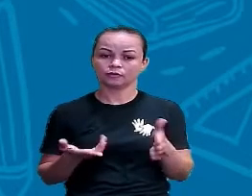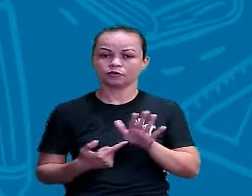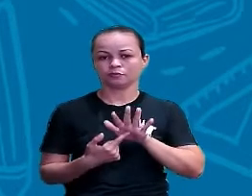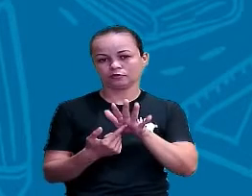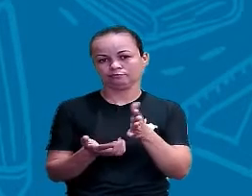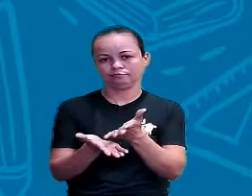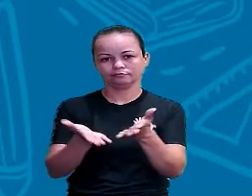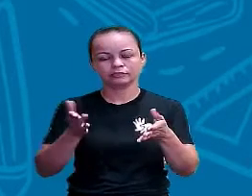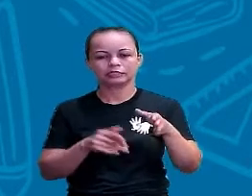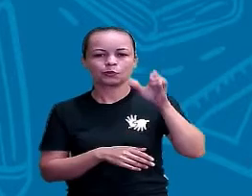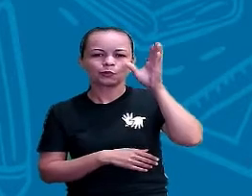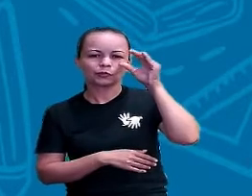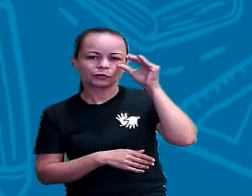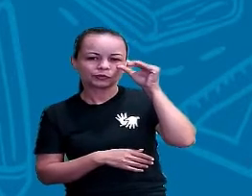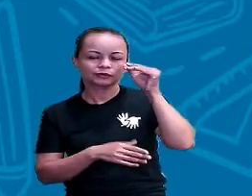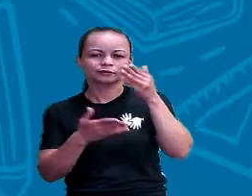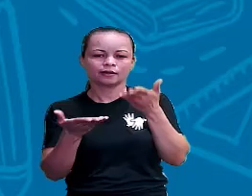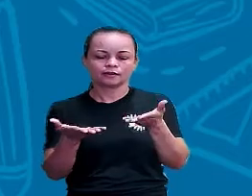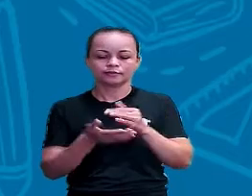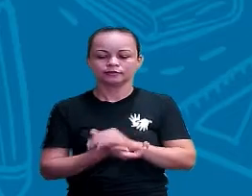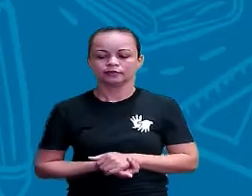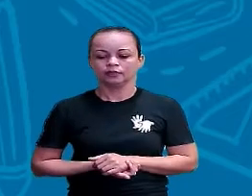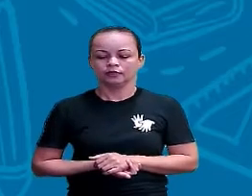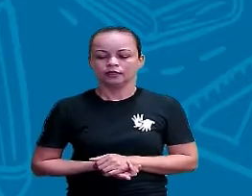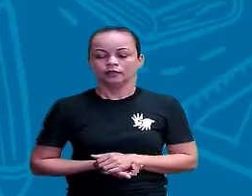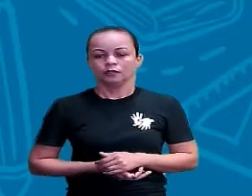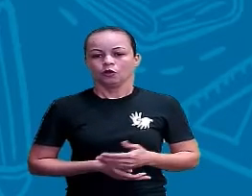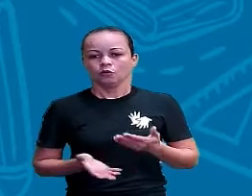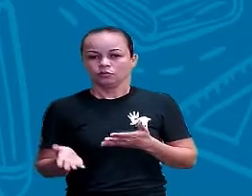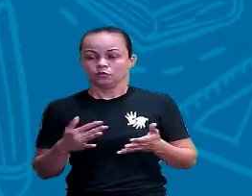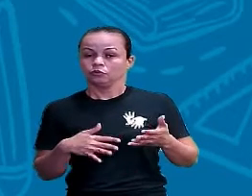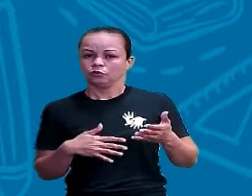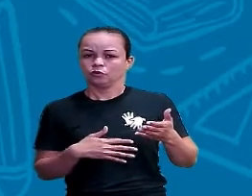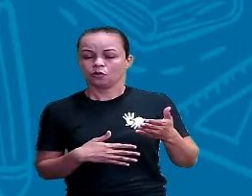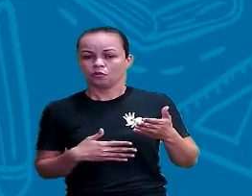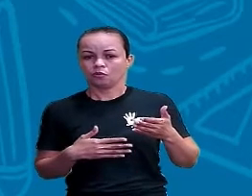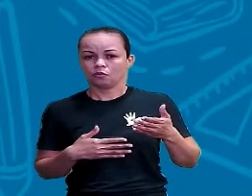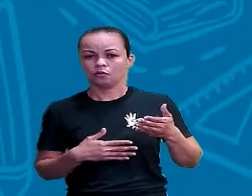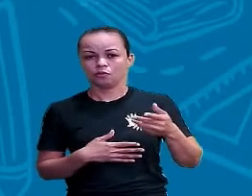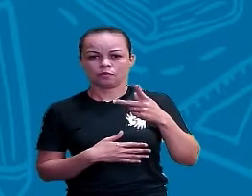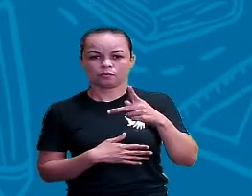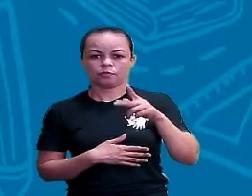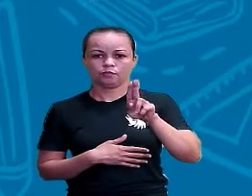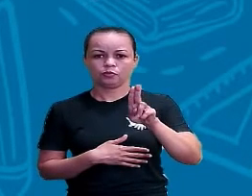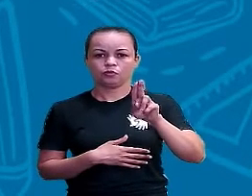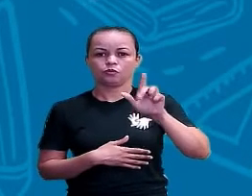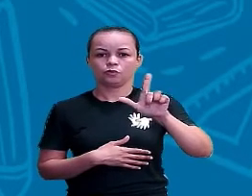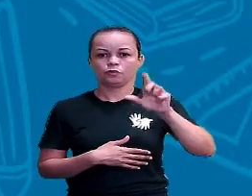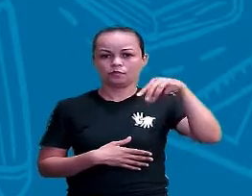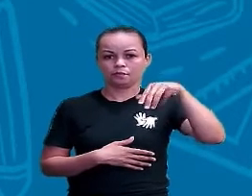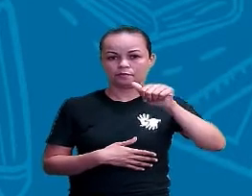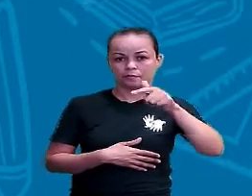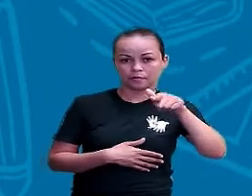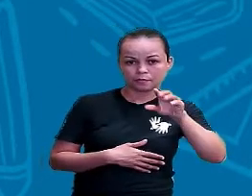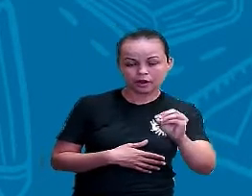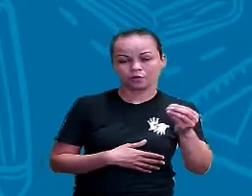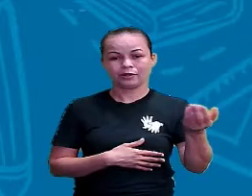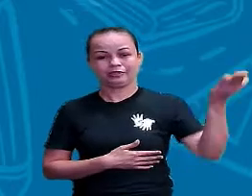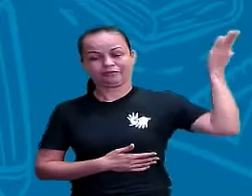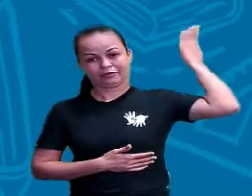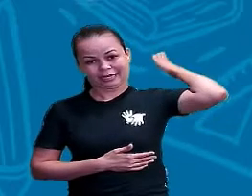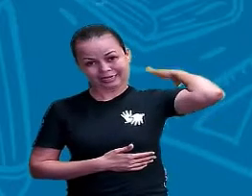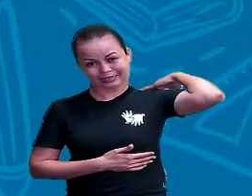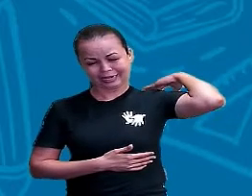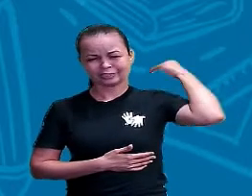tá certo? O nosso pulmão, ele fica localizado na parte de trás do nosso tórax. Às vezes a gente tem aquela ideia de que os nossos pulmões estão aqui na frente,